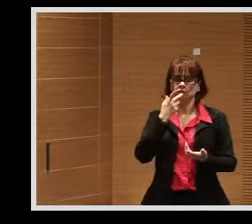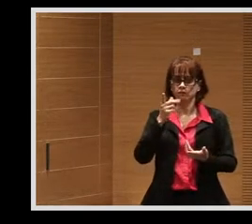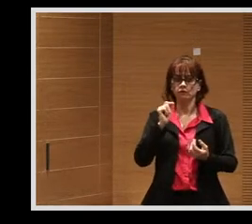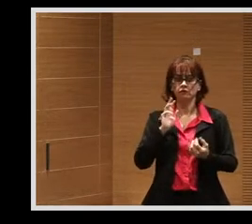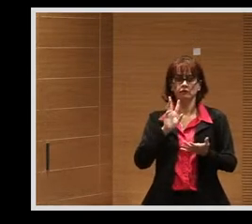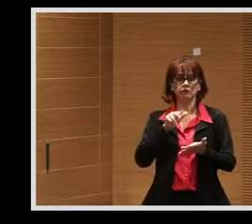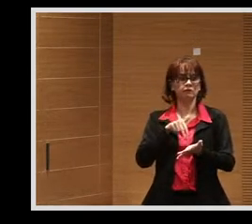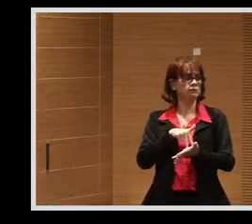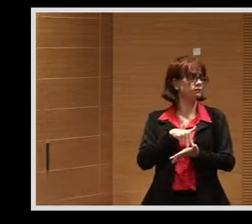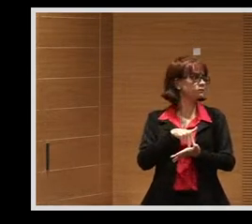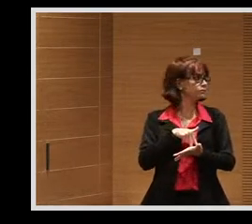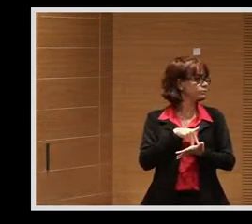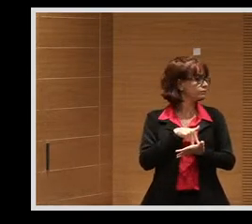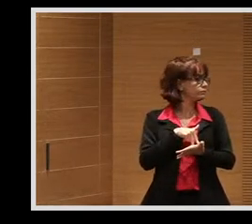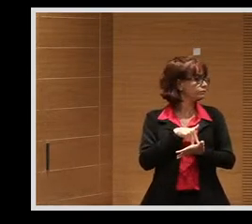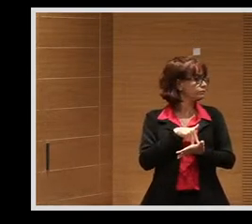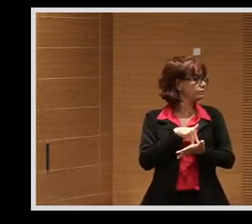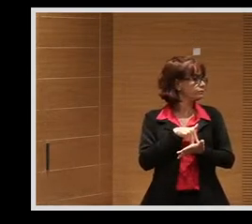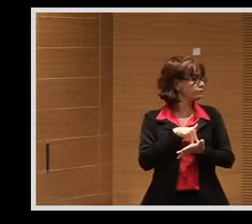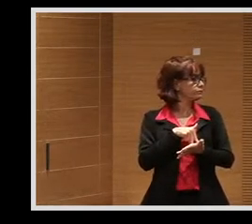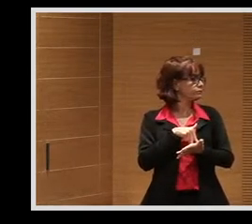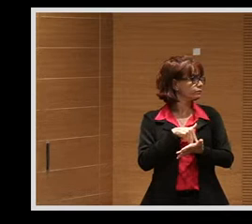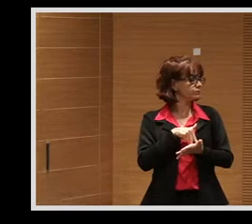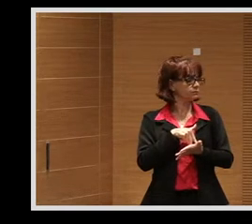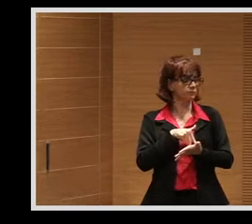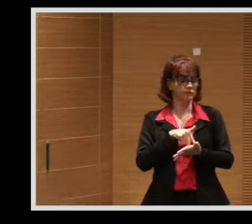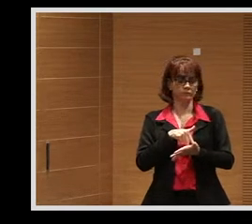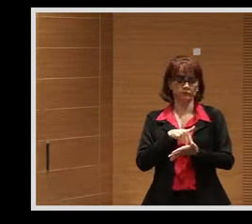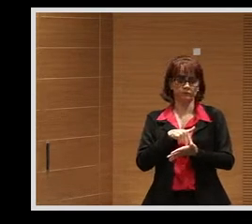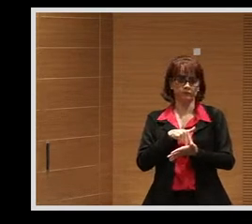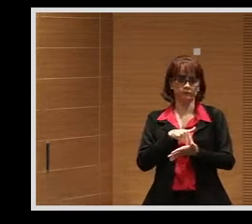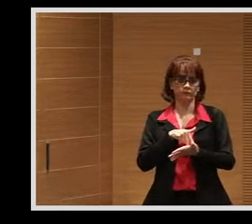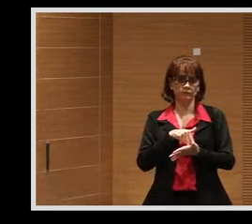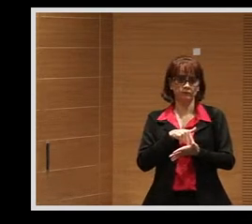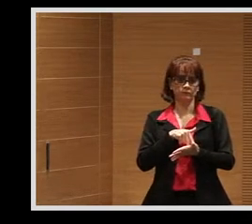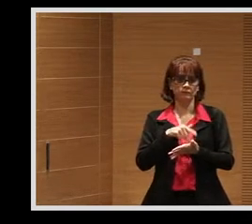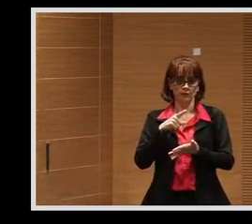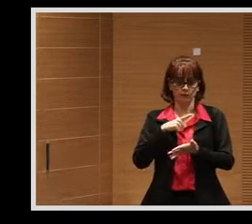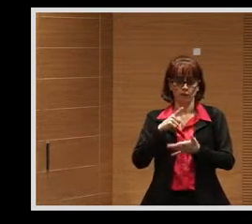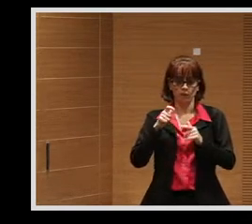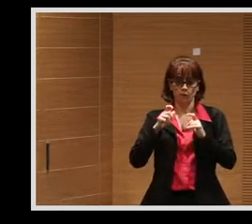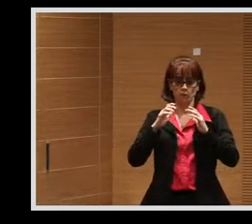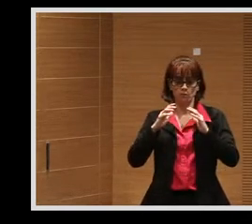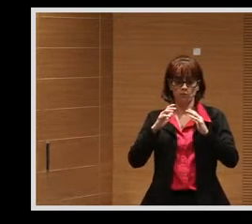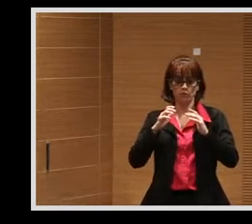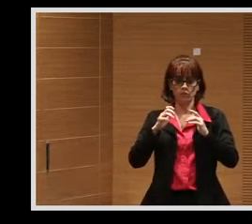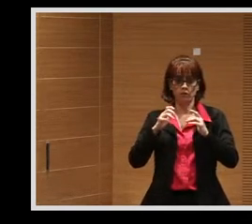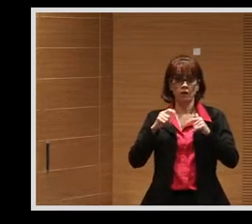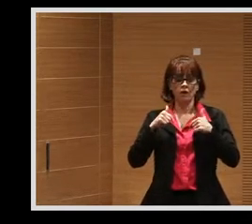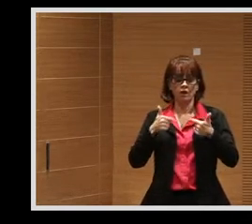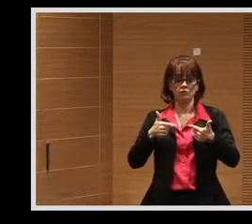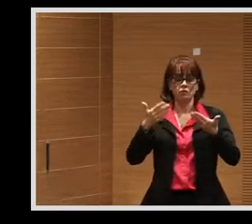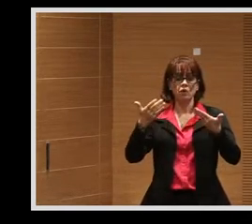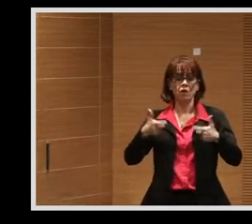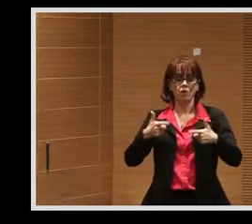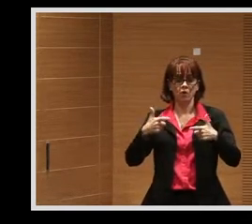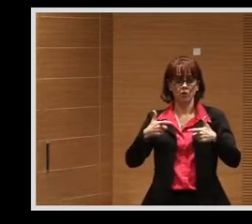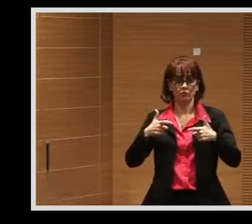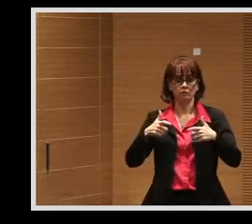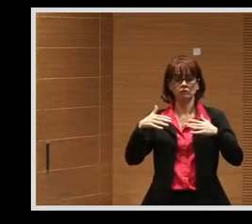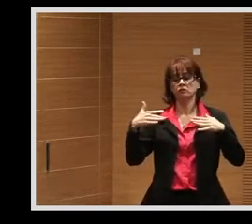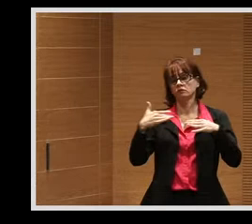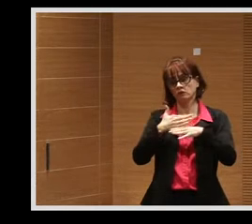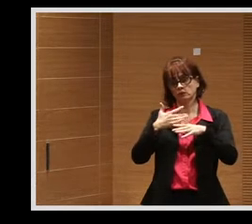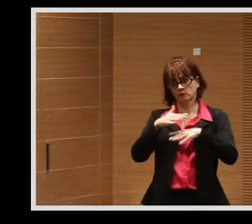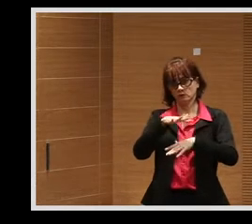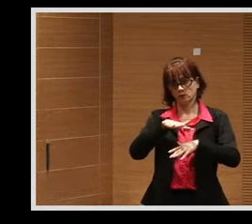região metropolitana. É um negócio tão pesado que não foi uma, duas, três vezes que a decisão já estava